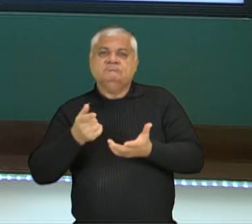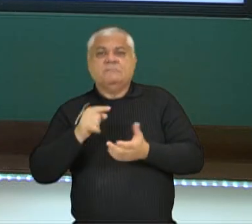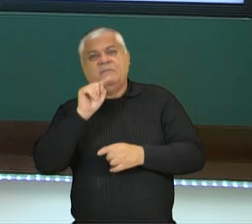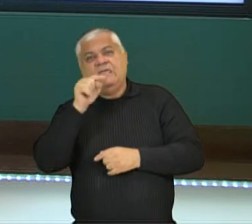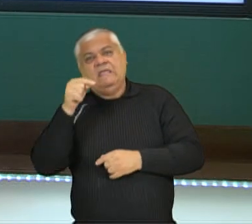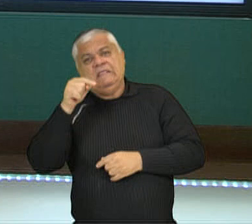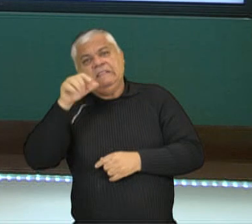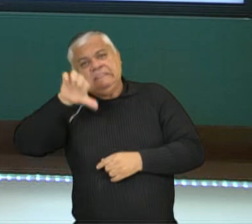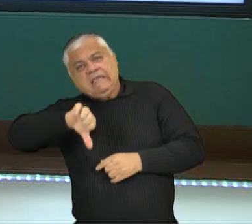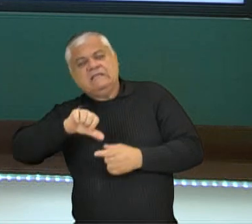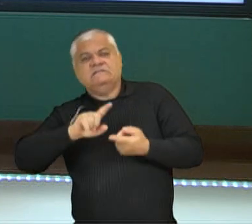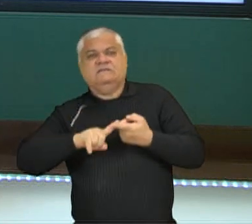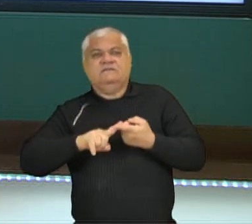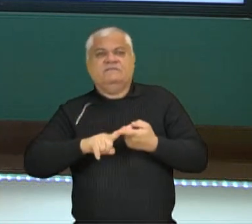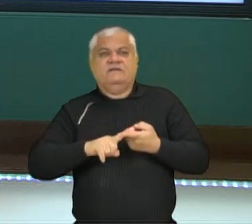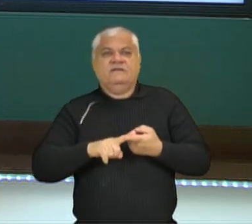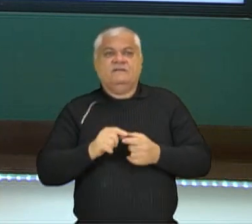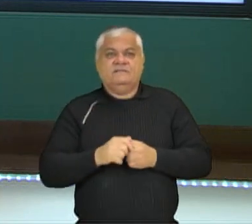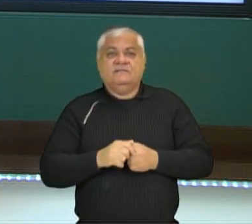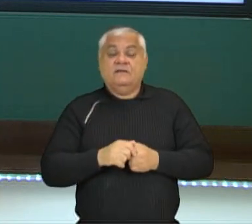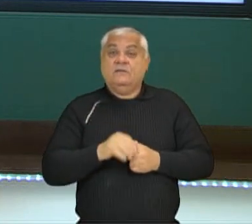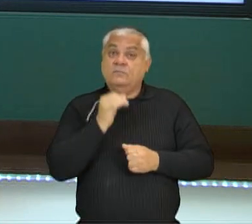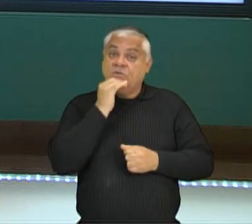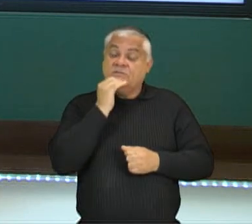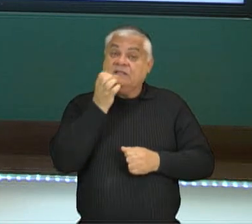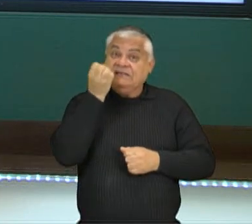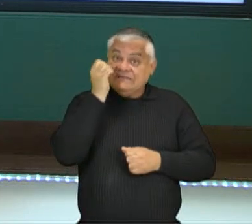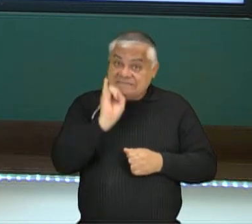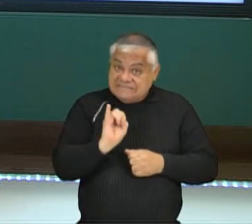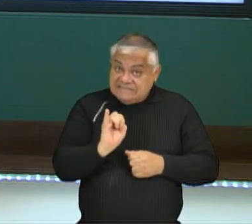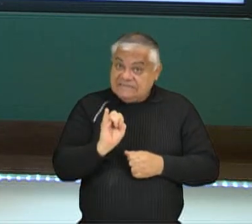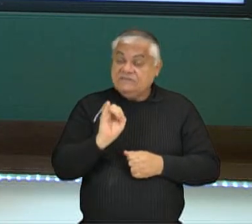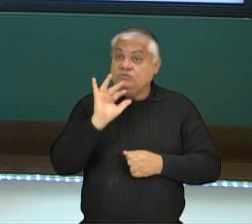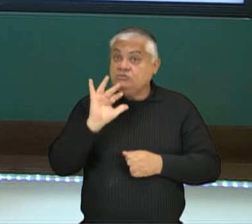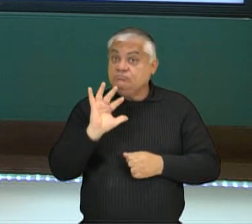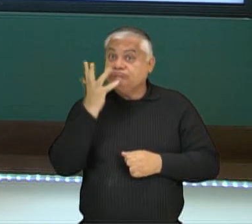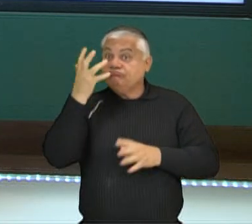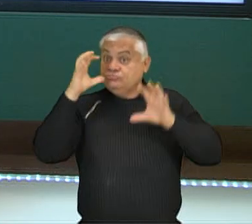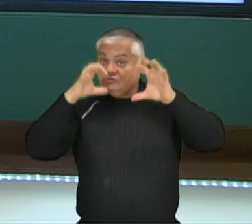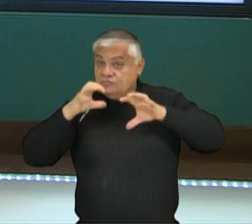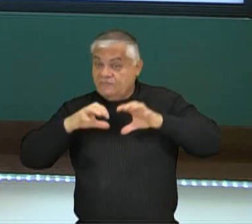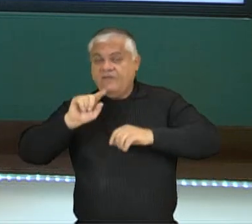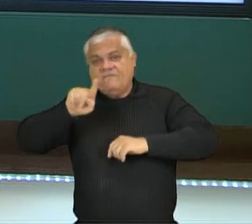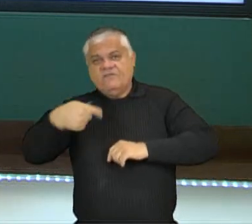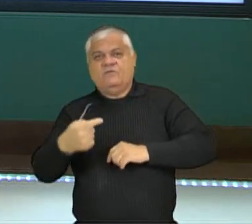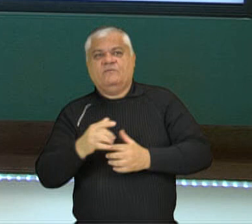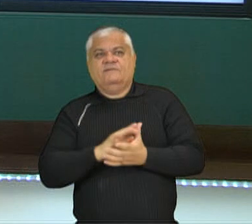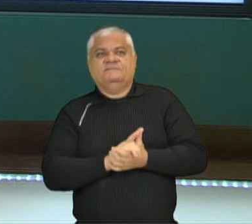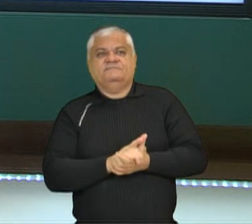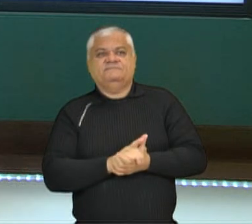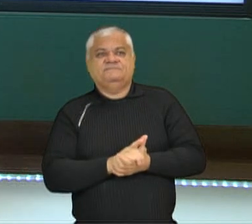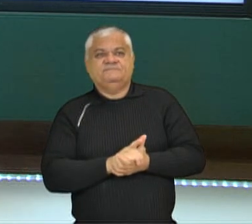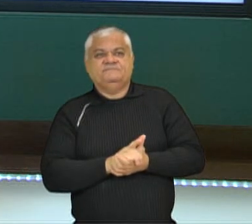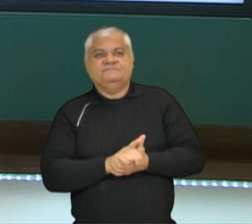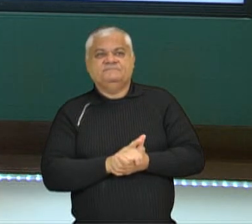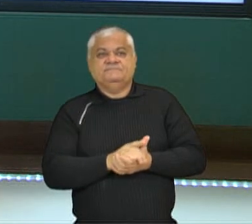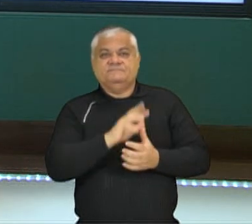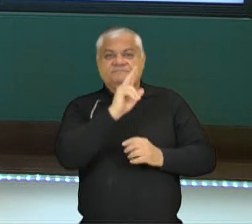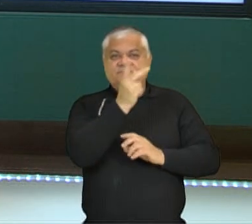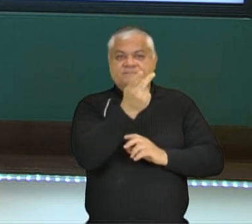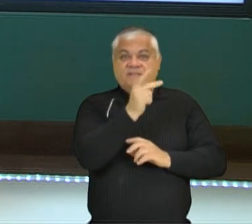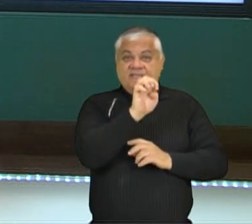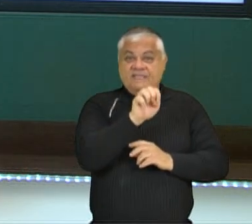também a ordem dessas frases. Caso você faça isso, tira a vírgula fora, tá bom? Ó, he will bring